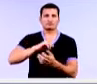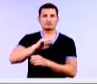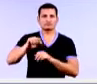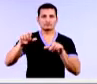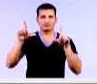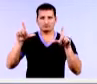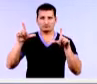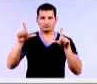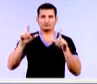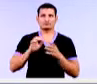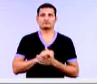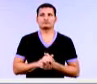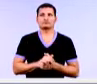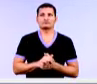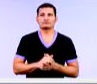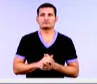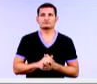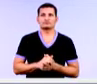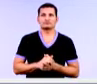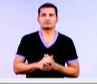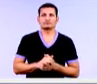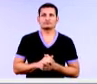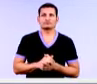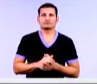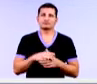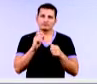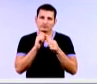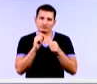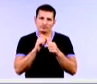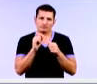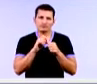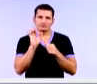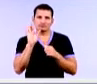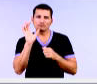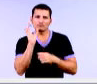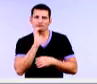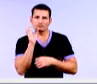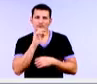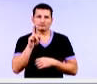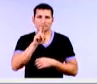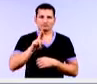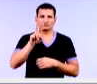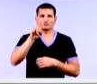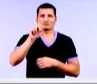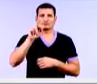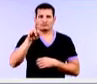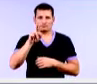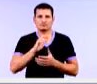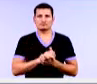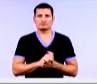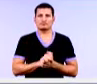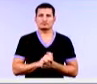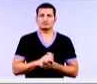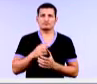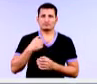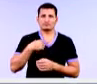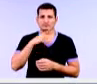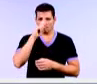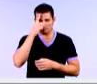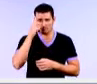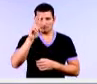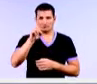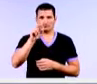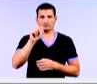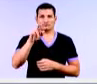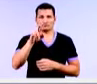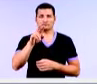e fim da execução. Vamos fazer um trabalho rápido aqui utilizando variáveis. Eu vou criar uma variável chamada nome e vou definir ela